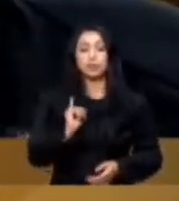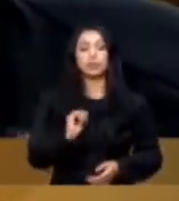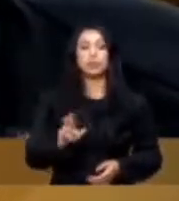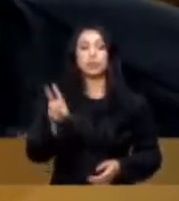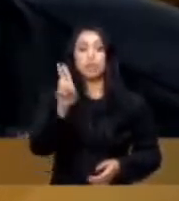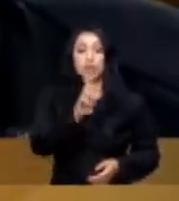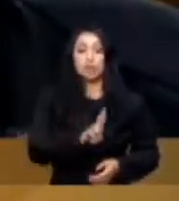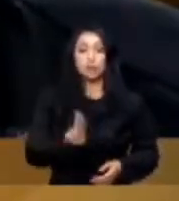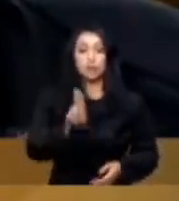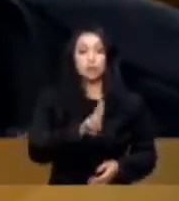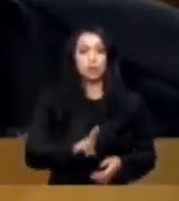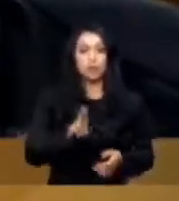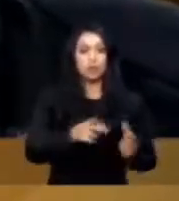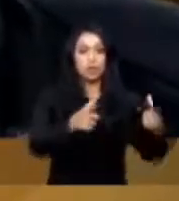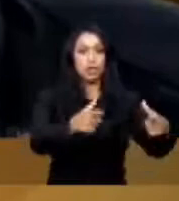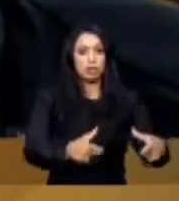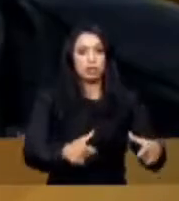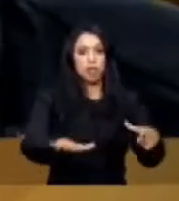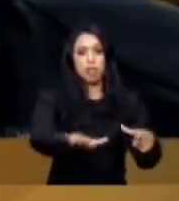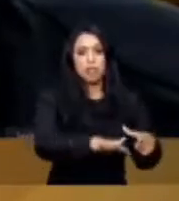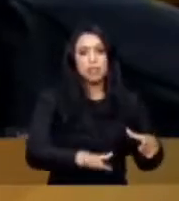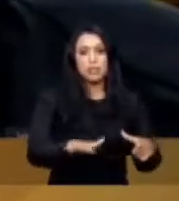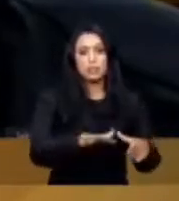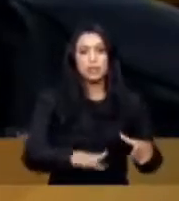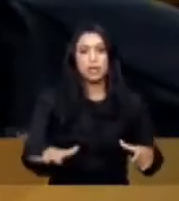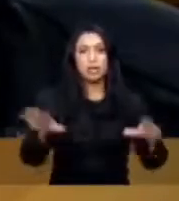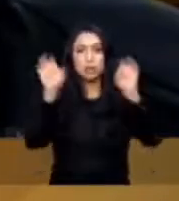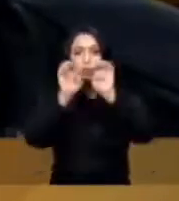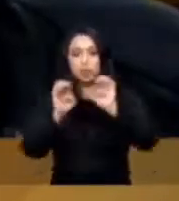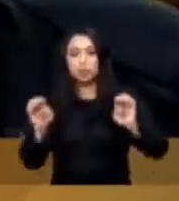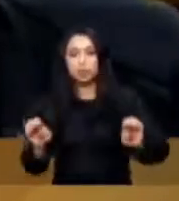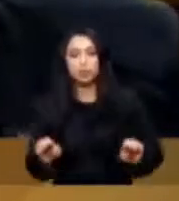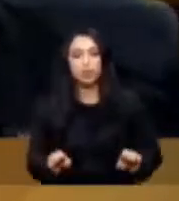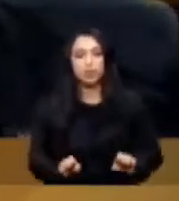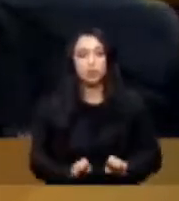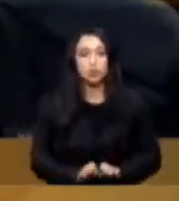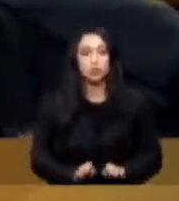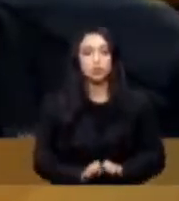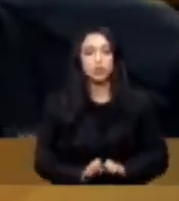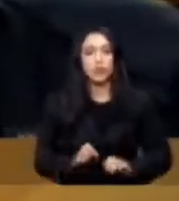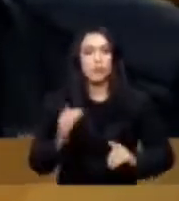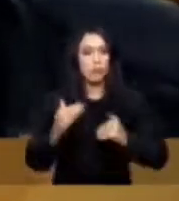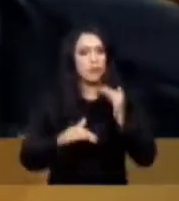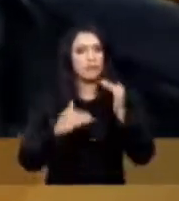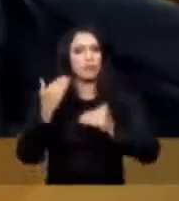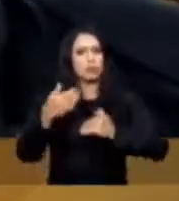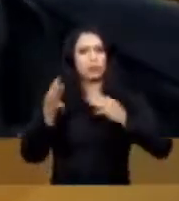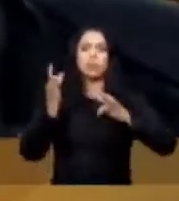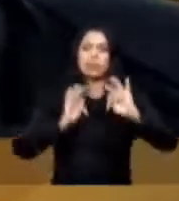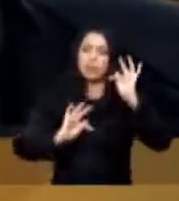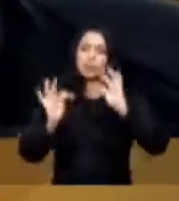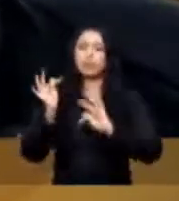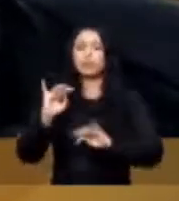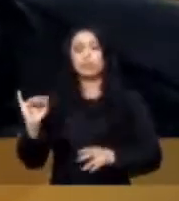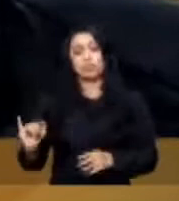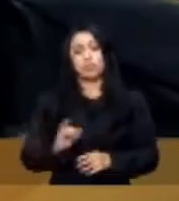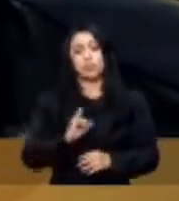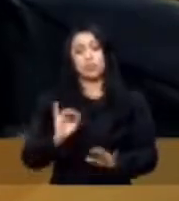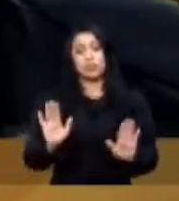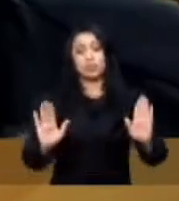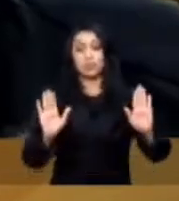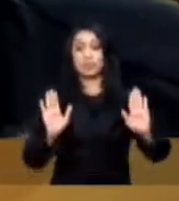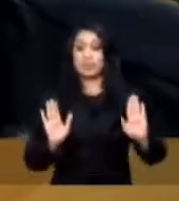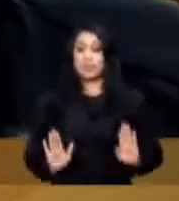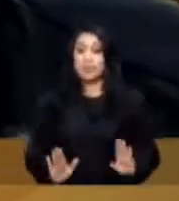de espaços e infraestrutura para o avanço das telecomunicações, mas isso não pode chegar ao